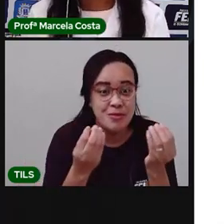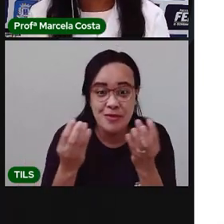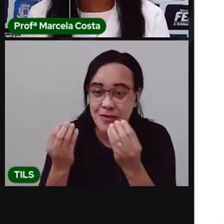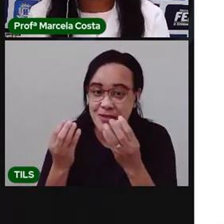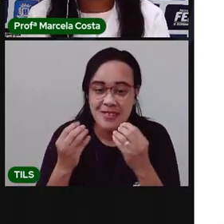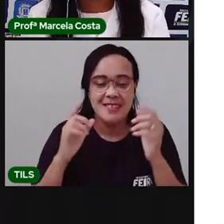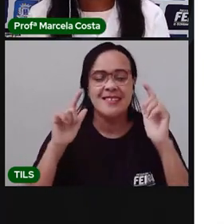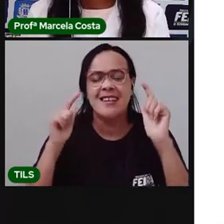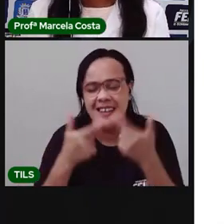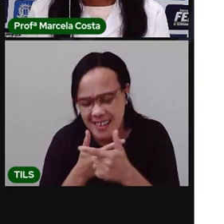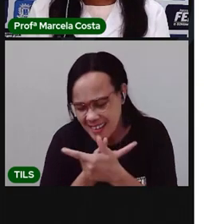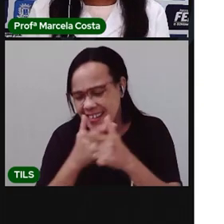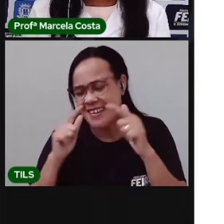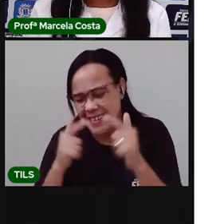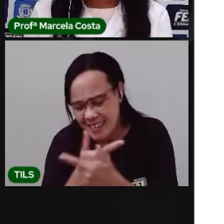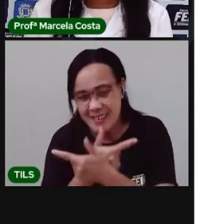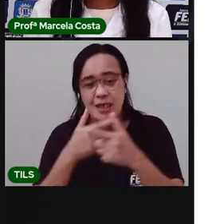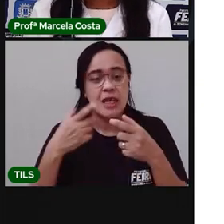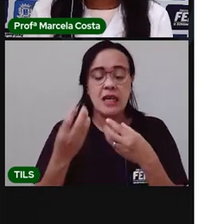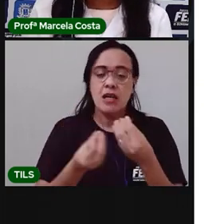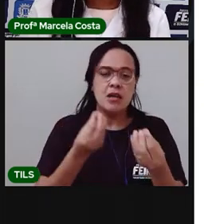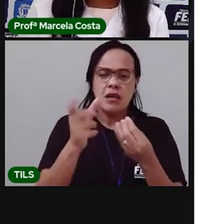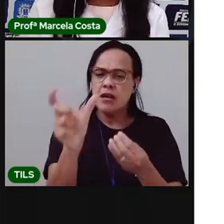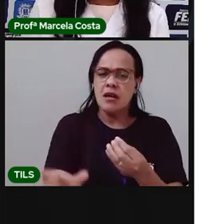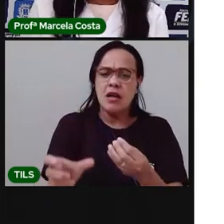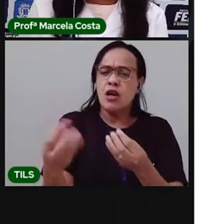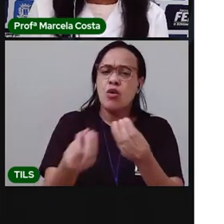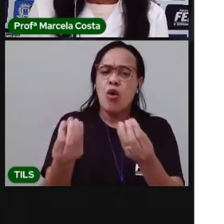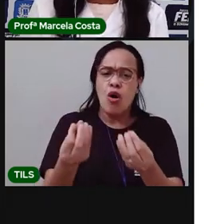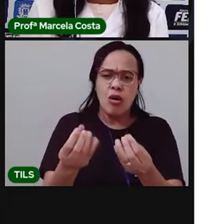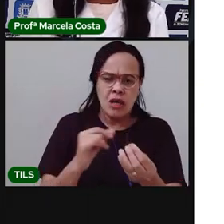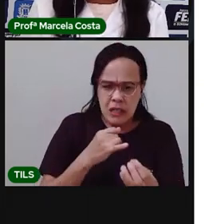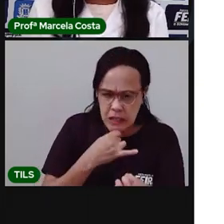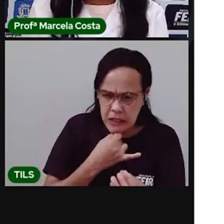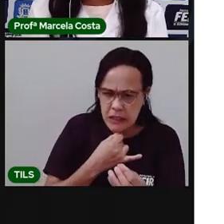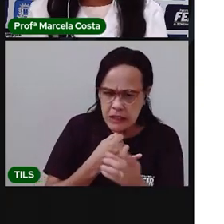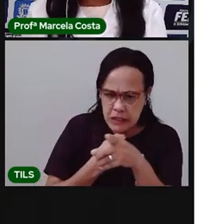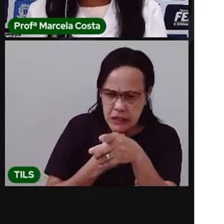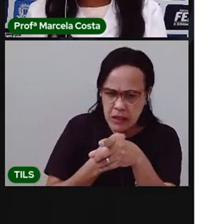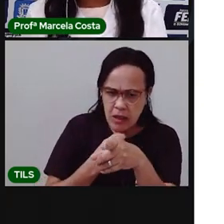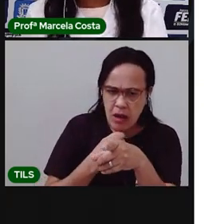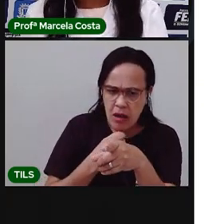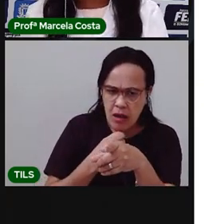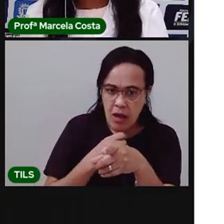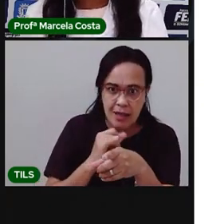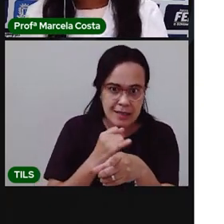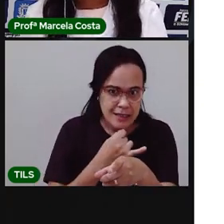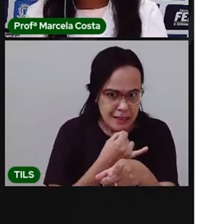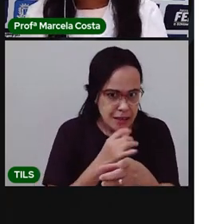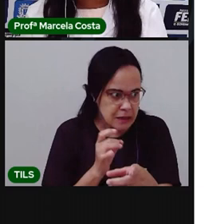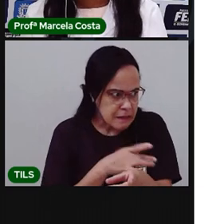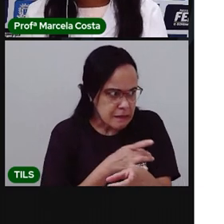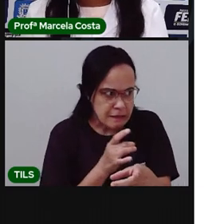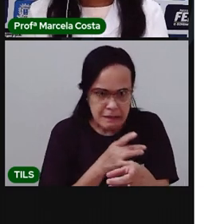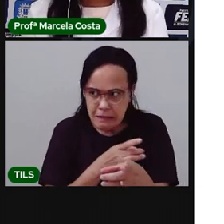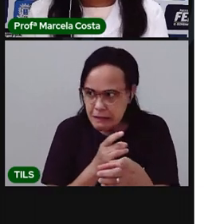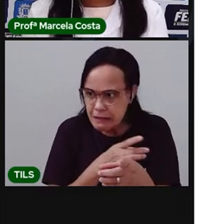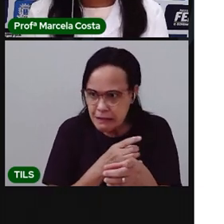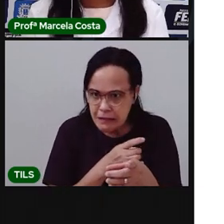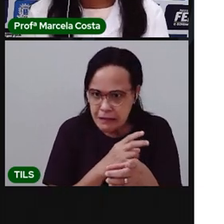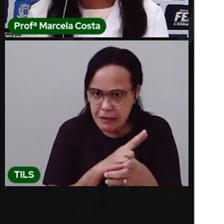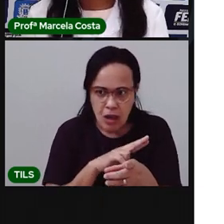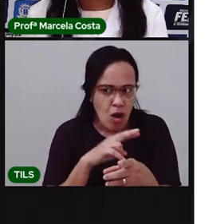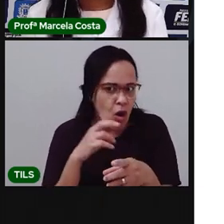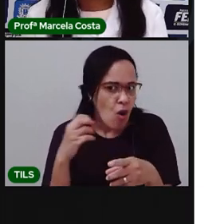pessoa que está rindo bastante, essa pessoa está triste? Essa pessoa está com medo? Ou